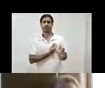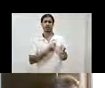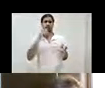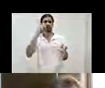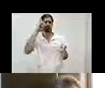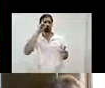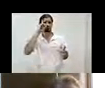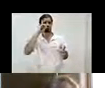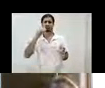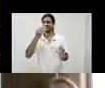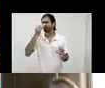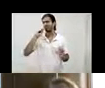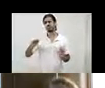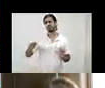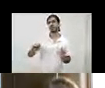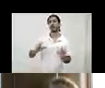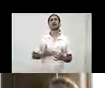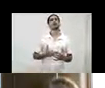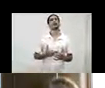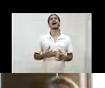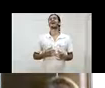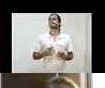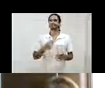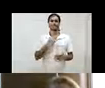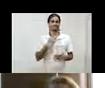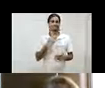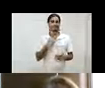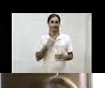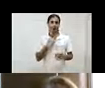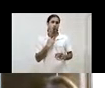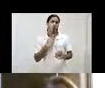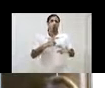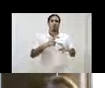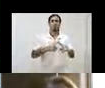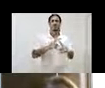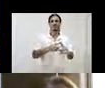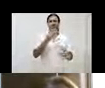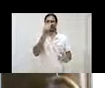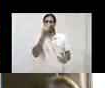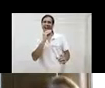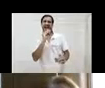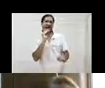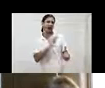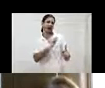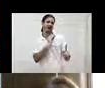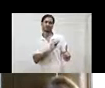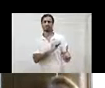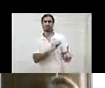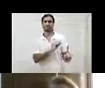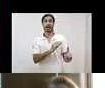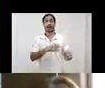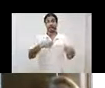as crianças como as suas ações. por isso que a realidade é complexa e dinâmica, por isso que é